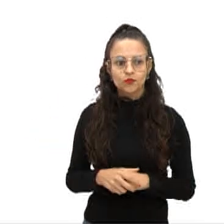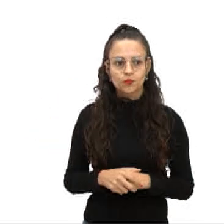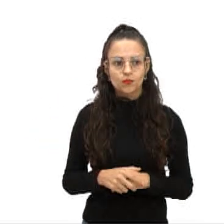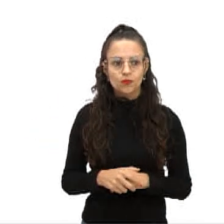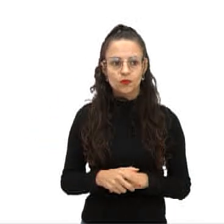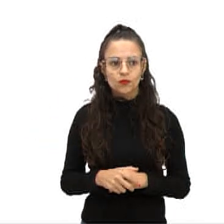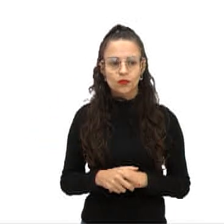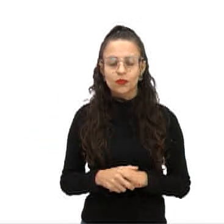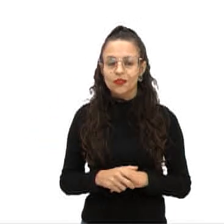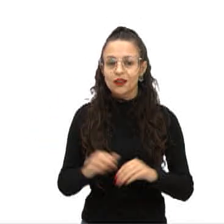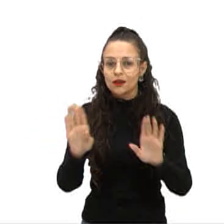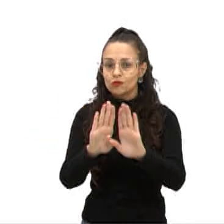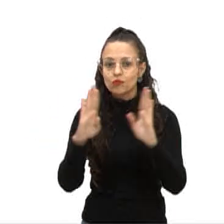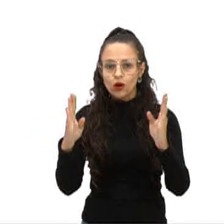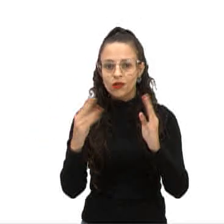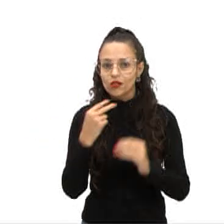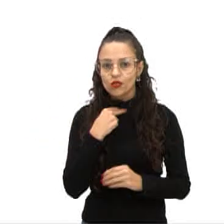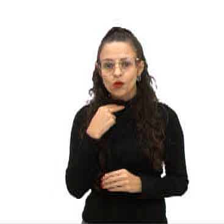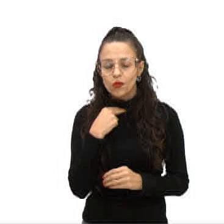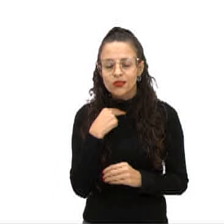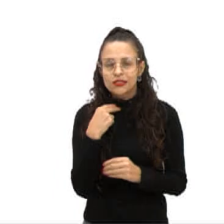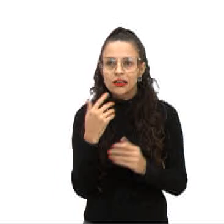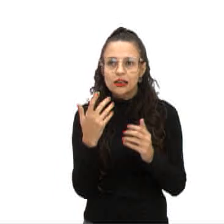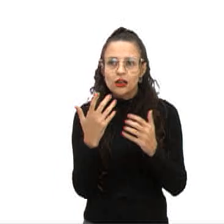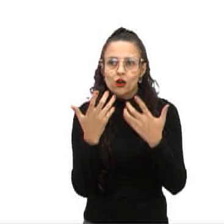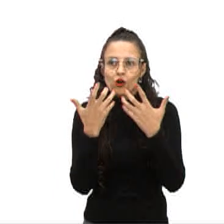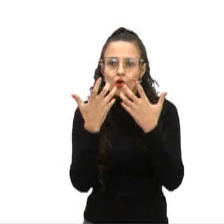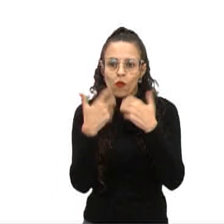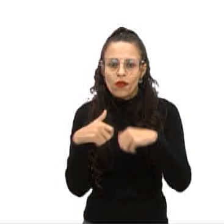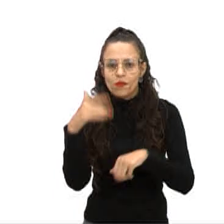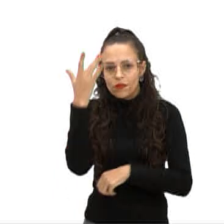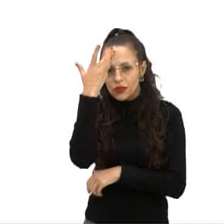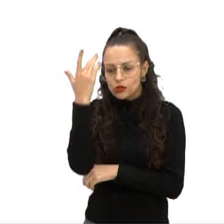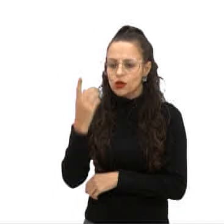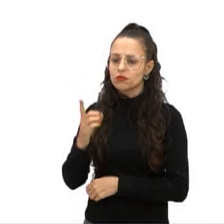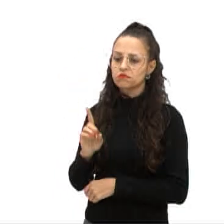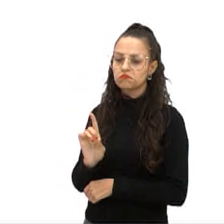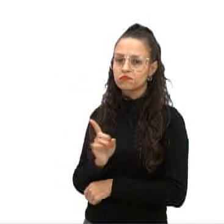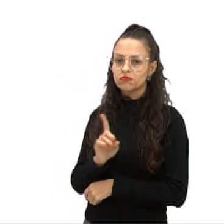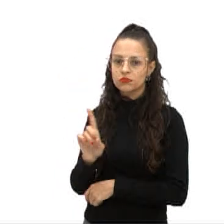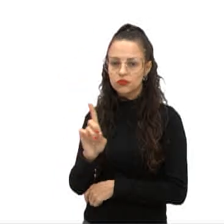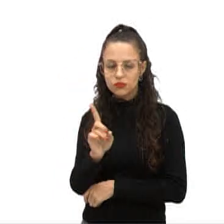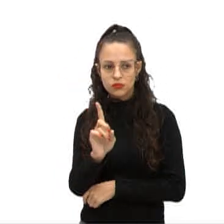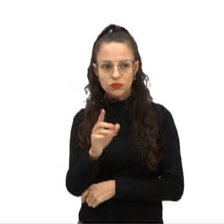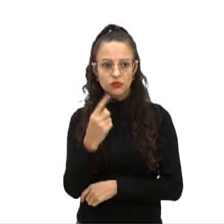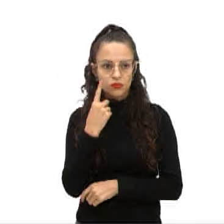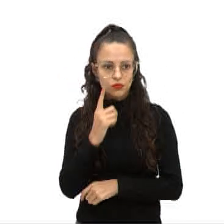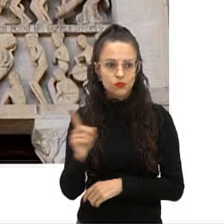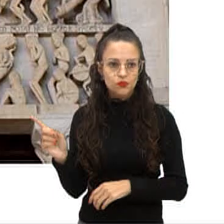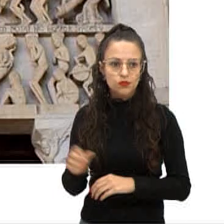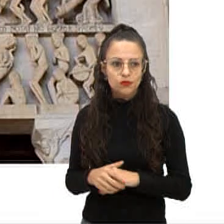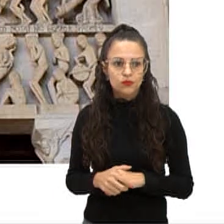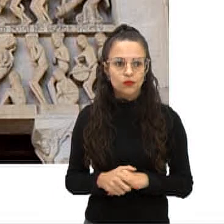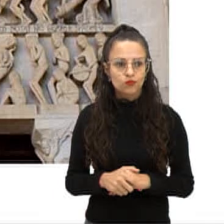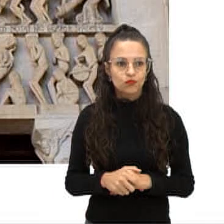de instruir. A porta, ela não pode ser uma coisa muito complexa, que a pessoa vai estar de passagem ali. Então, ela tem que instruir dessa maneira,